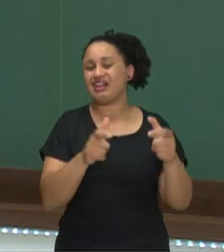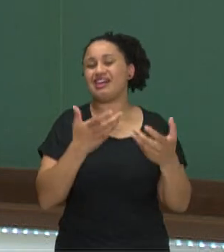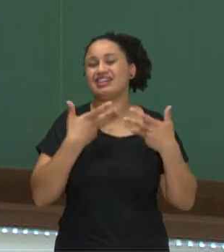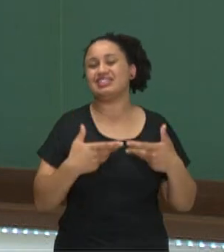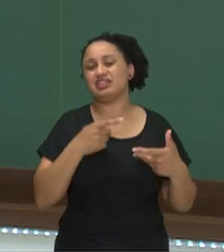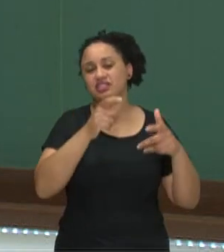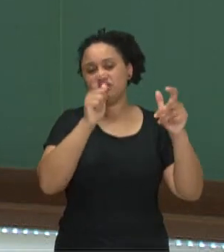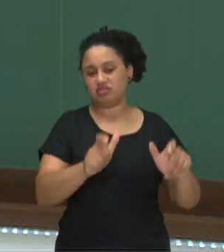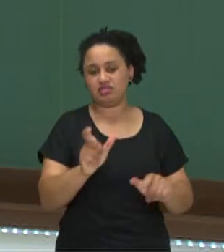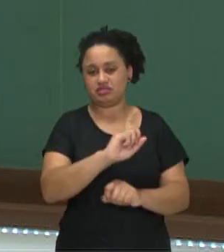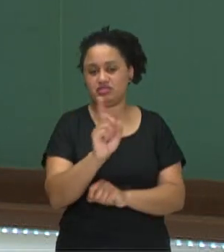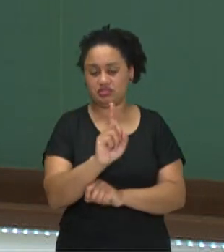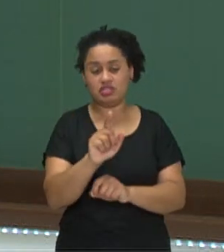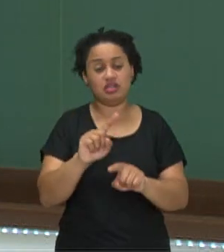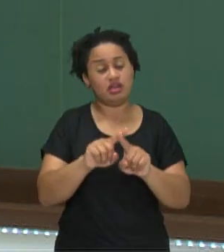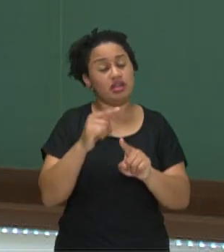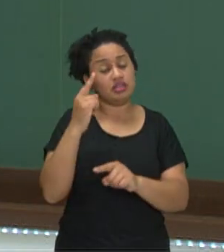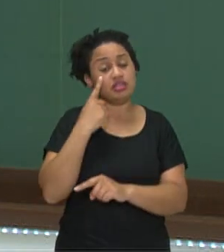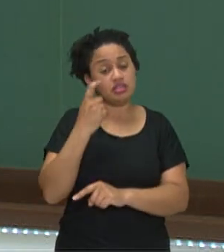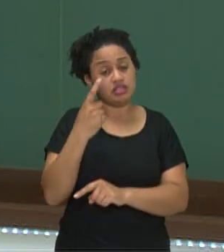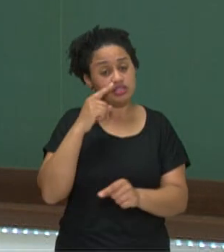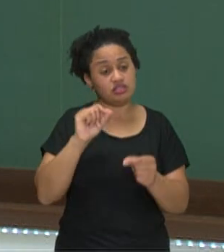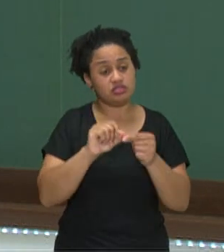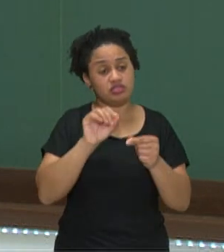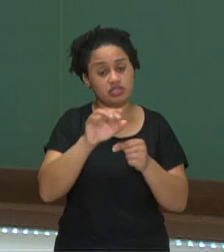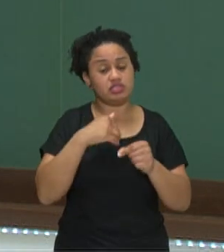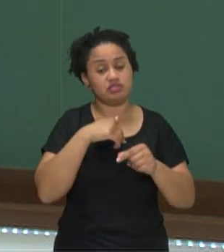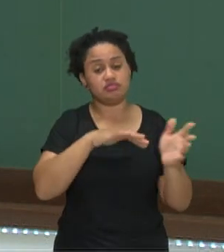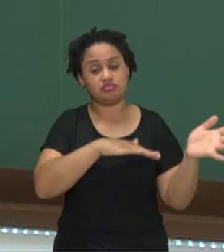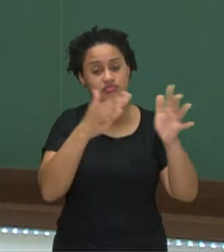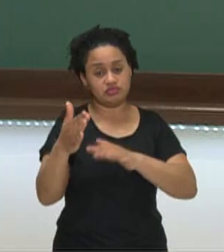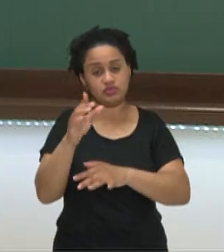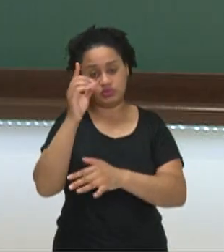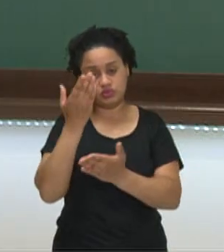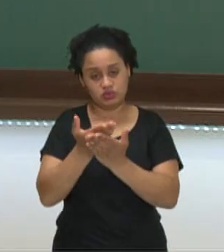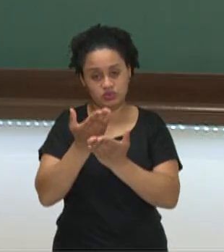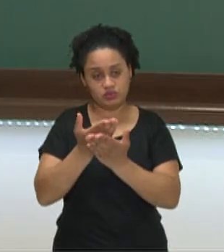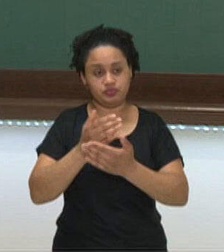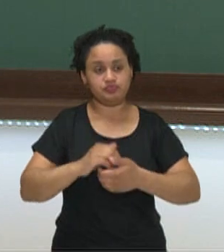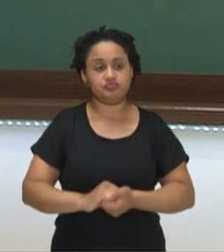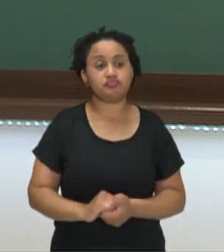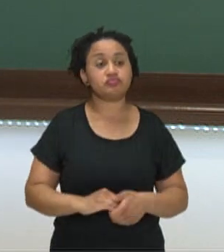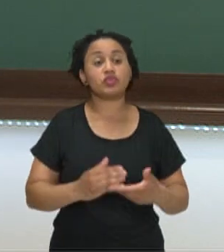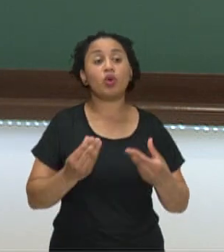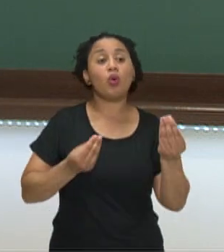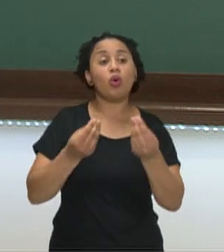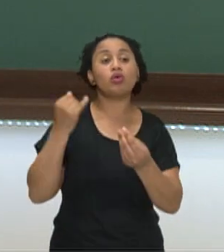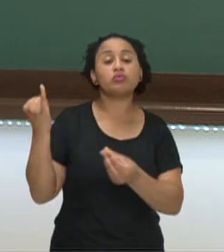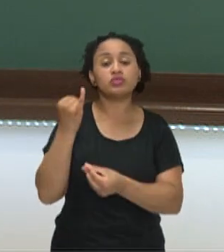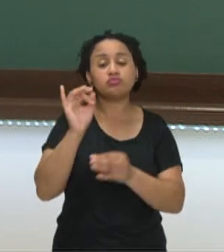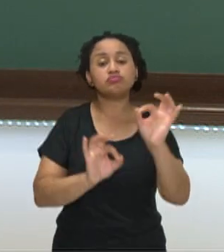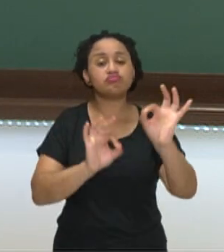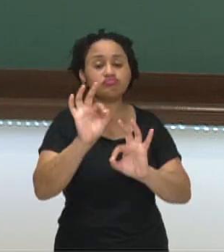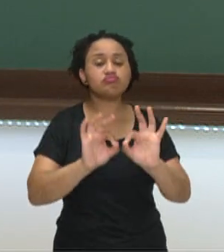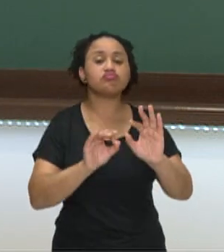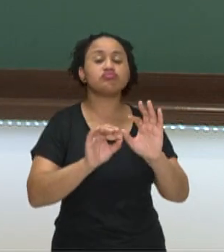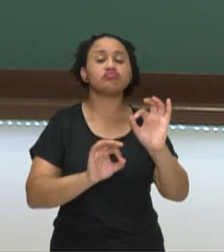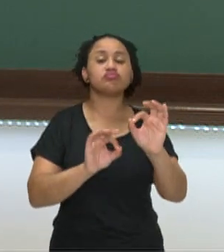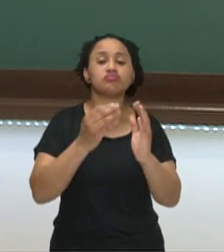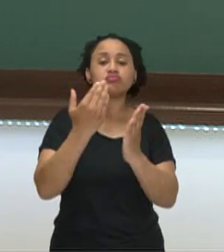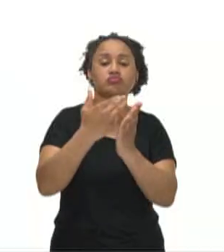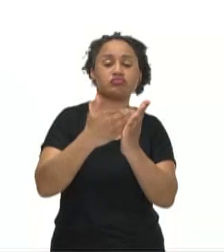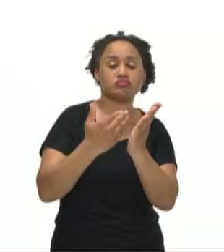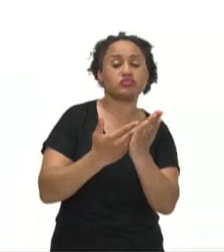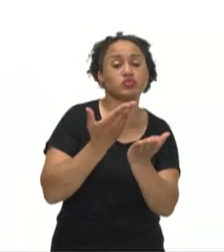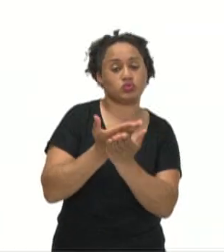interessante quebrar essa monotonia na nossa rotina de estudos. Então aqui, ó, como é importante a gente organizar a nossa rotina de estudo,